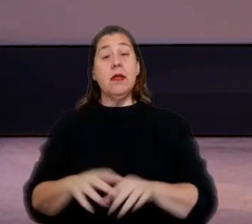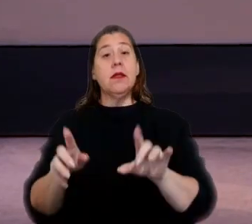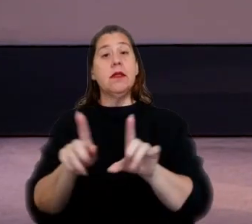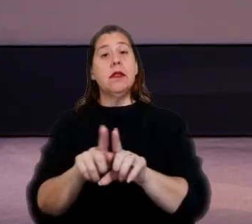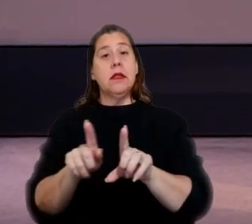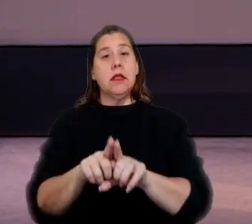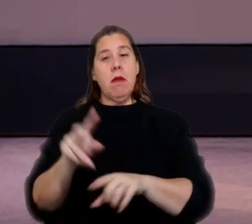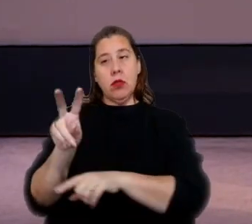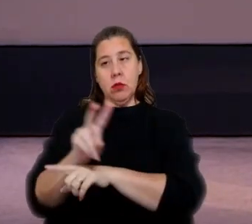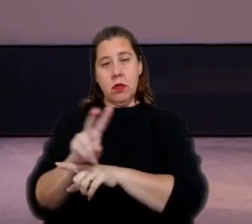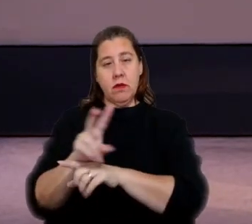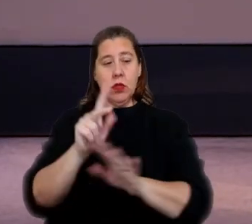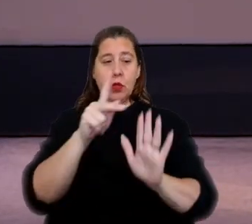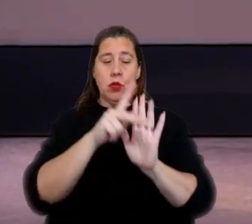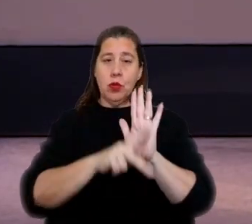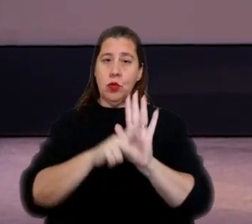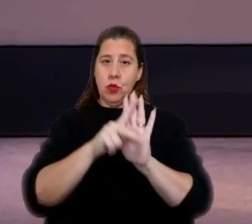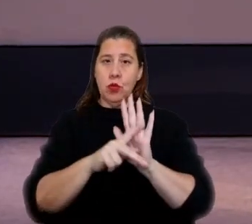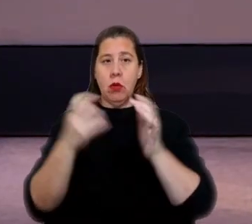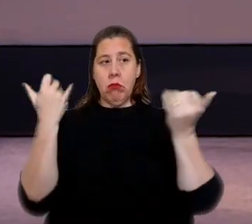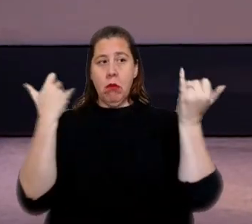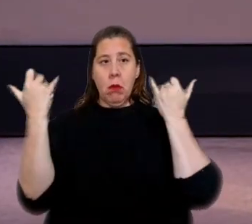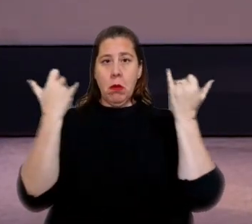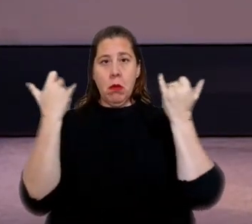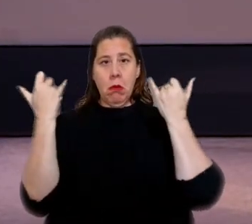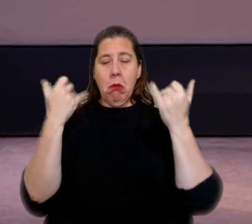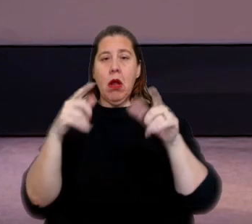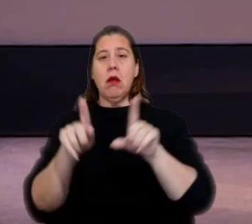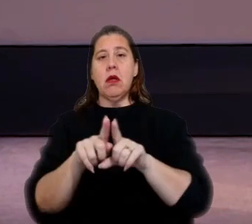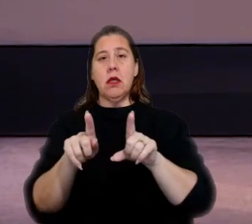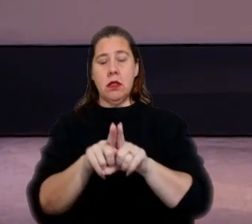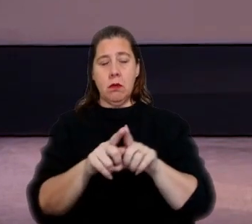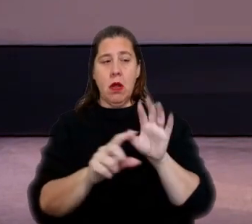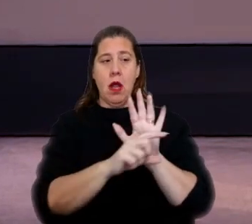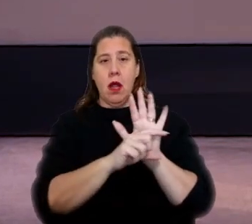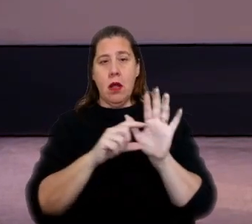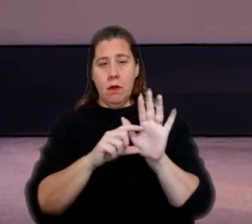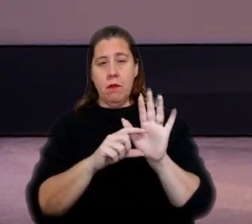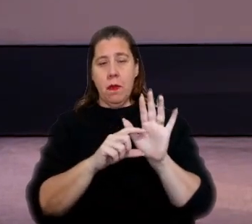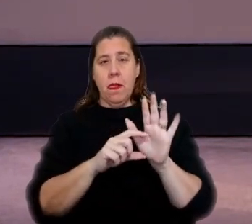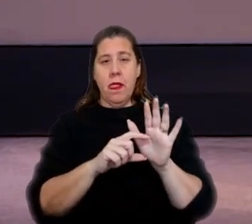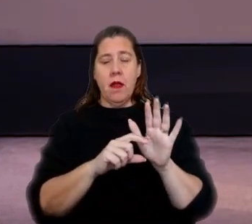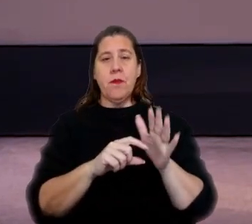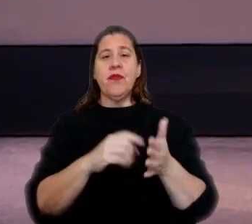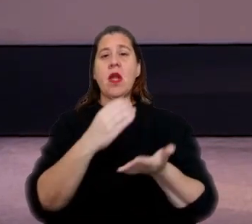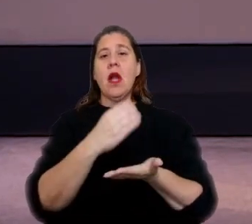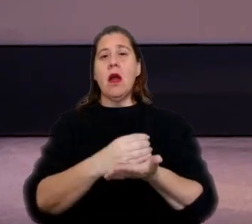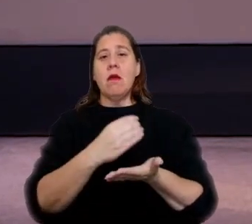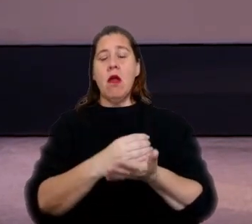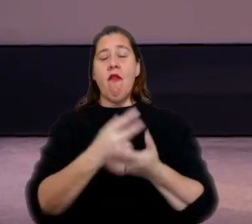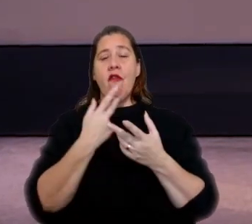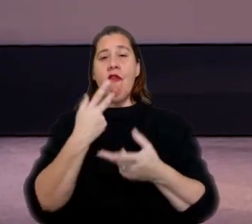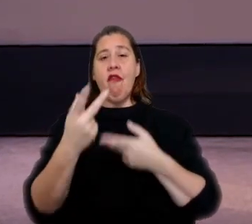departamento. Além disso, é supervisora do projeto Escuta CRUSP e autora do capítulo Falas